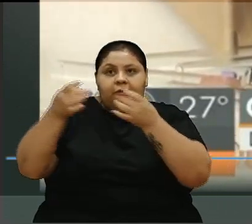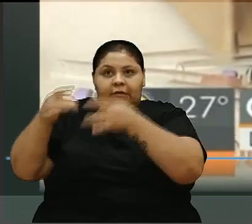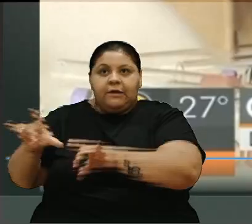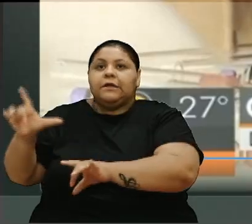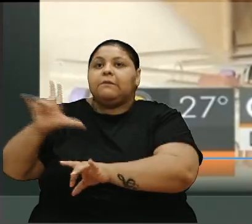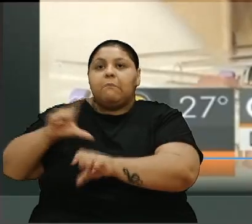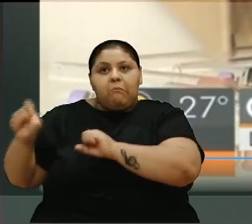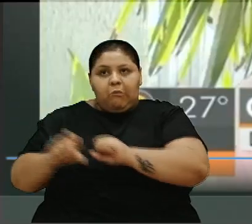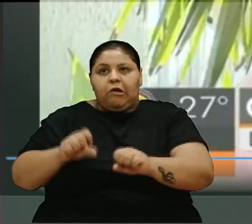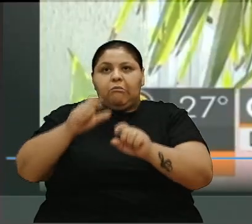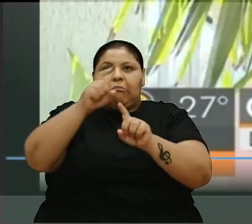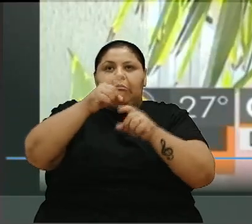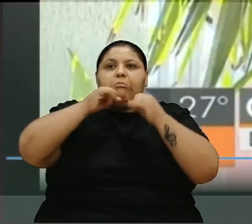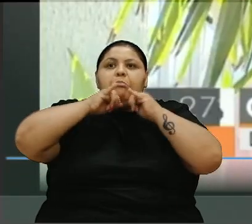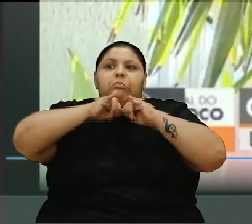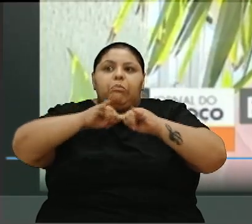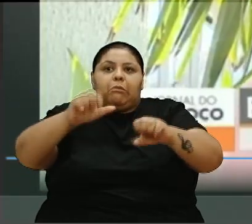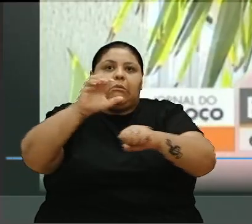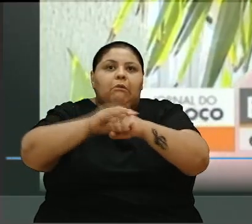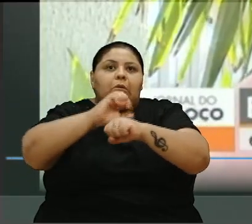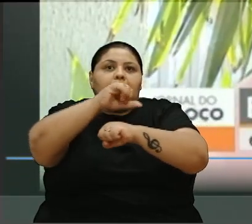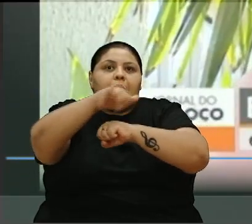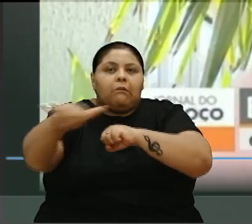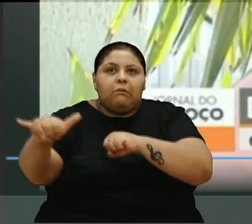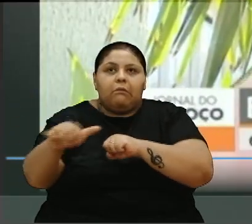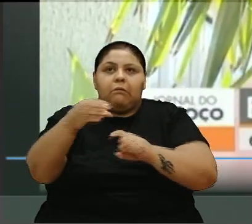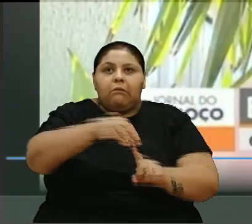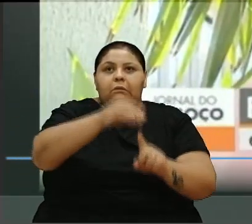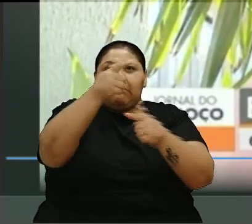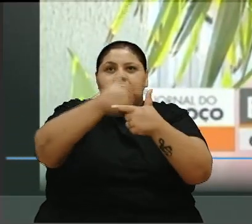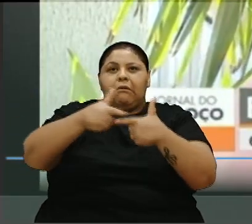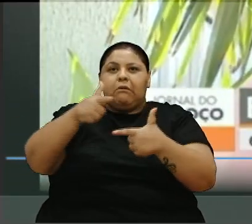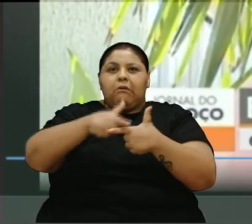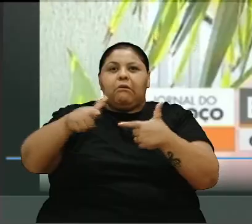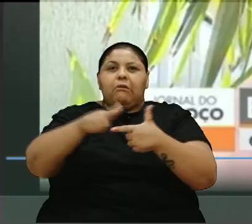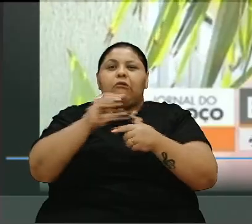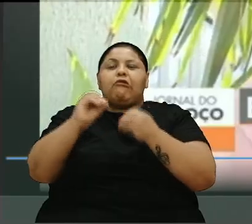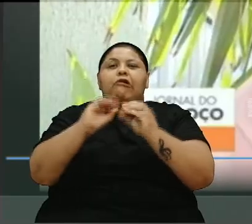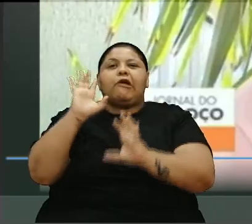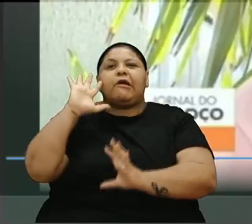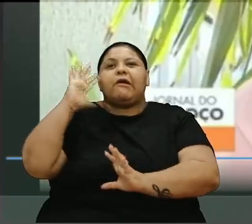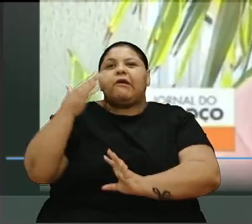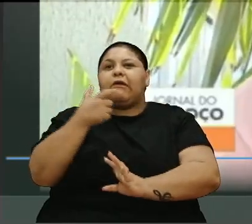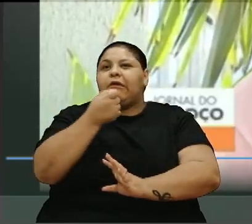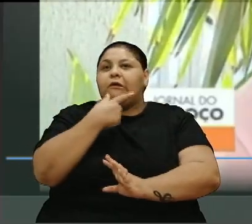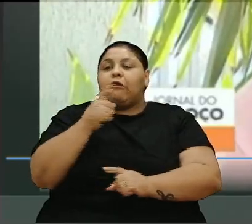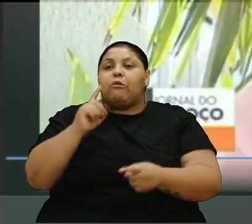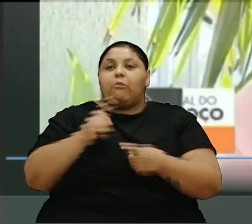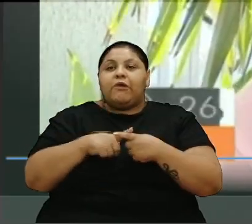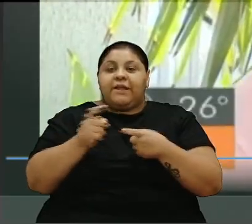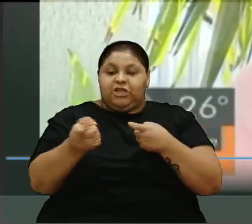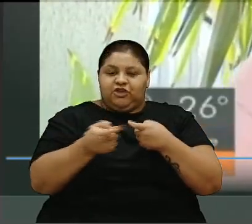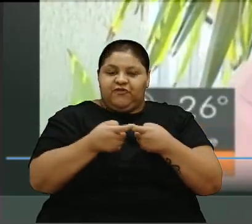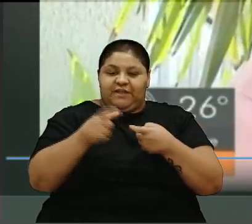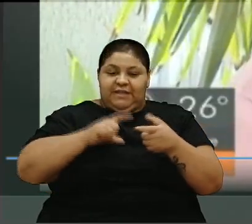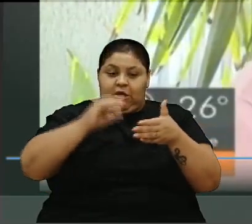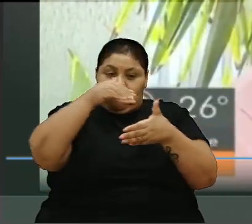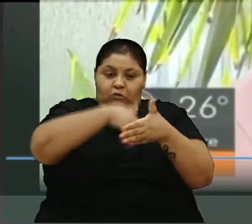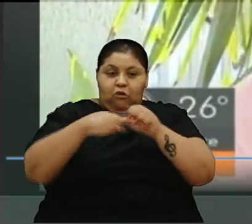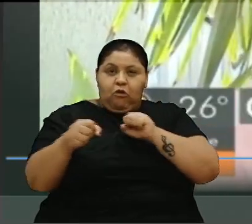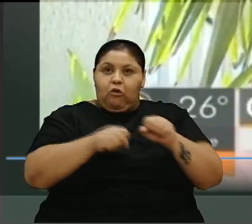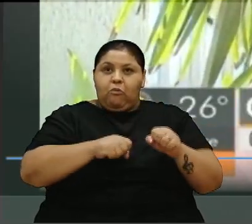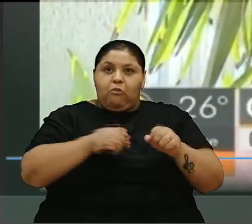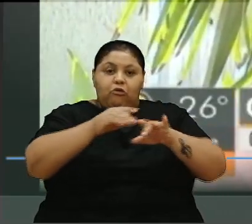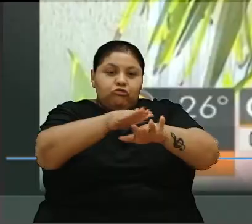risco de contaminação. O principal problema seria o invólucro onde vai o medicamento, porque como ele é de vidro e tem o medicamento, ele pode cair no